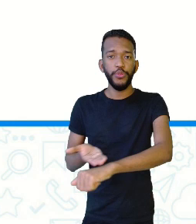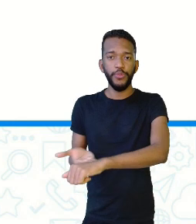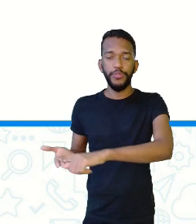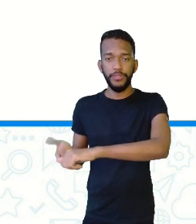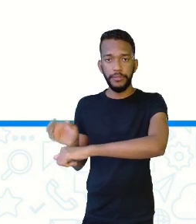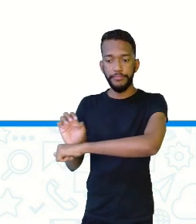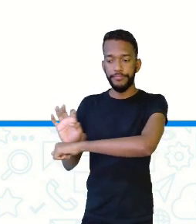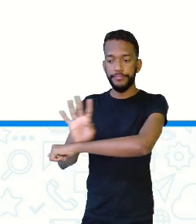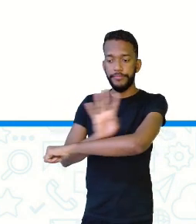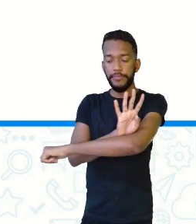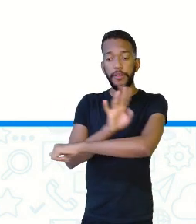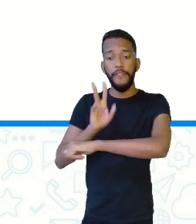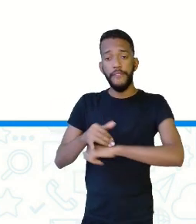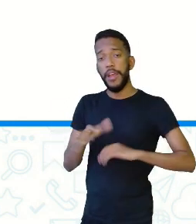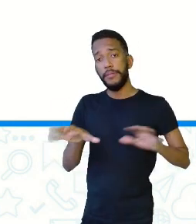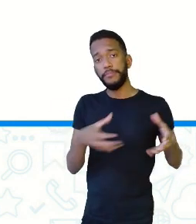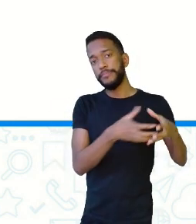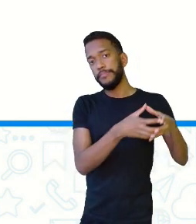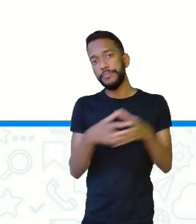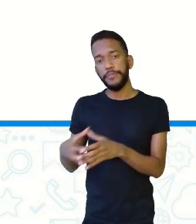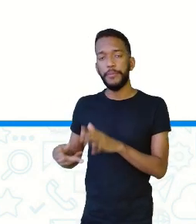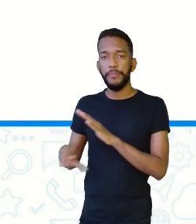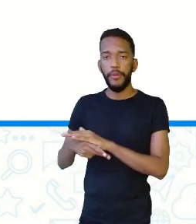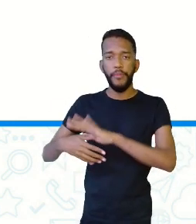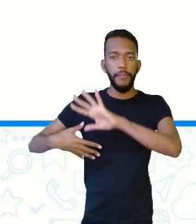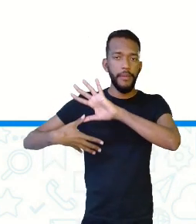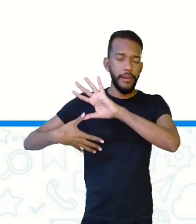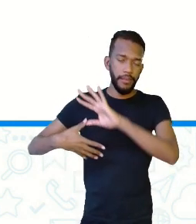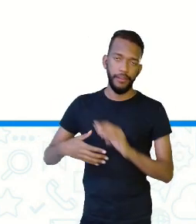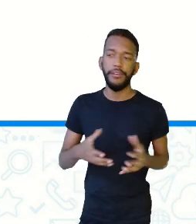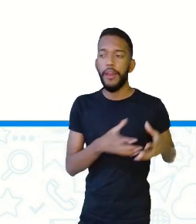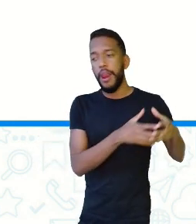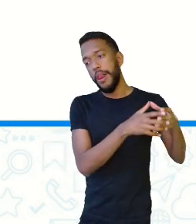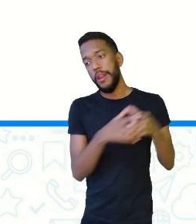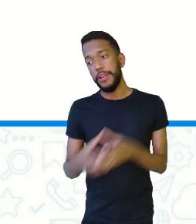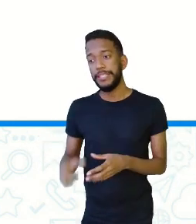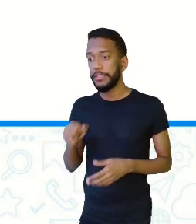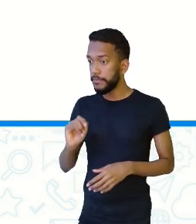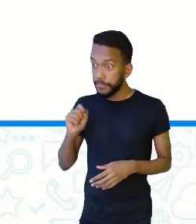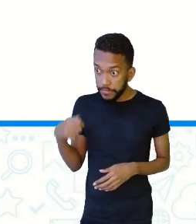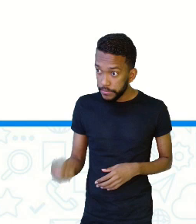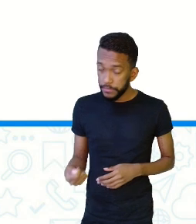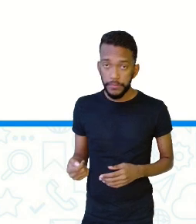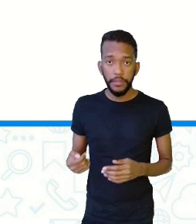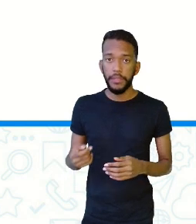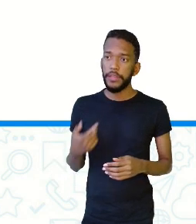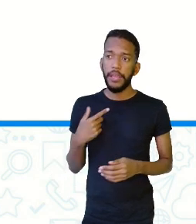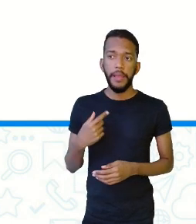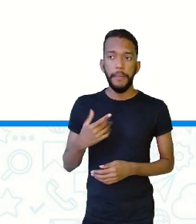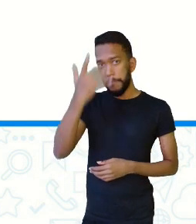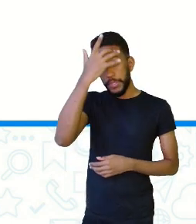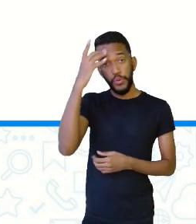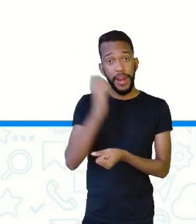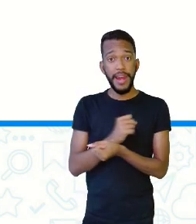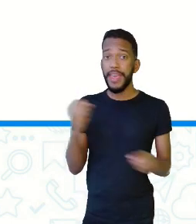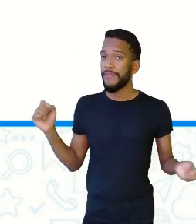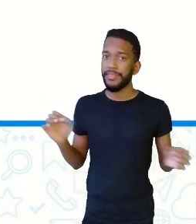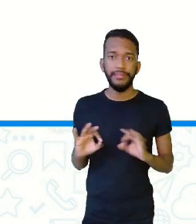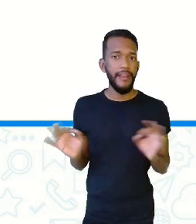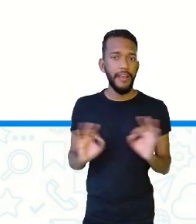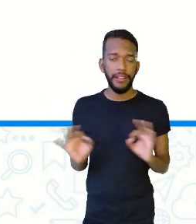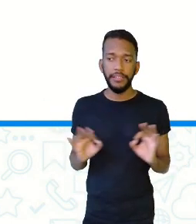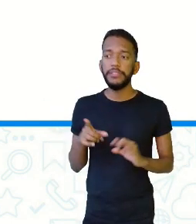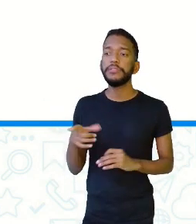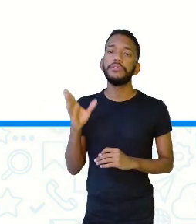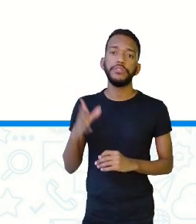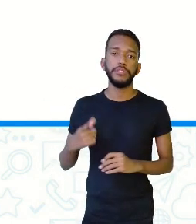para a América. Então, a partir do momento em que eles eram considerados escravizados, que eles deixavam de ser pessoas livres, eles